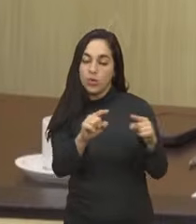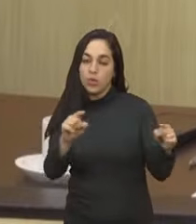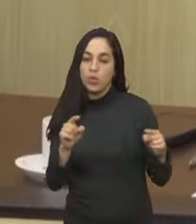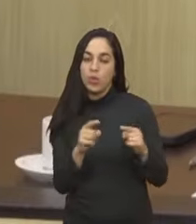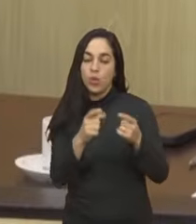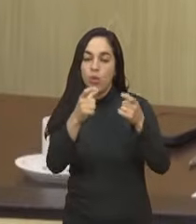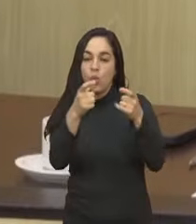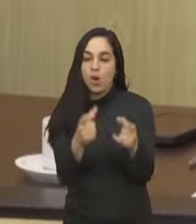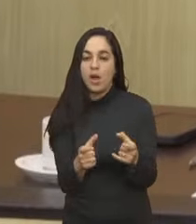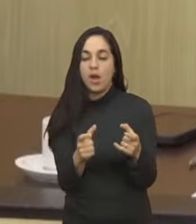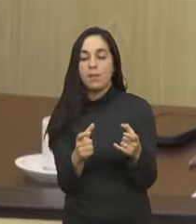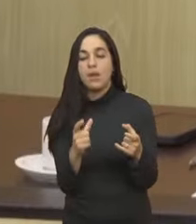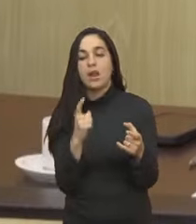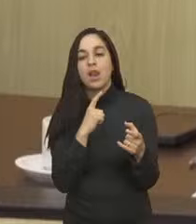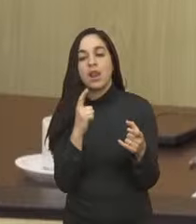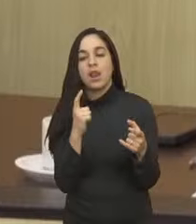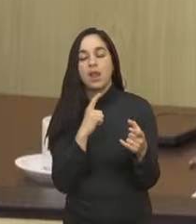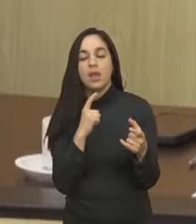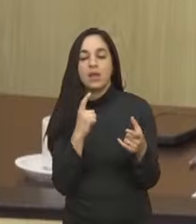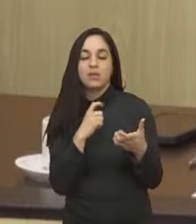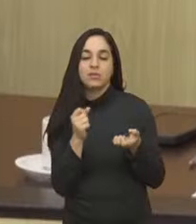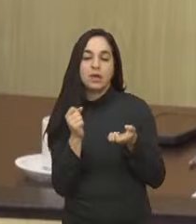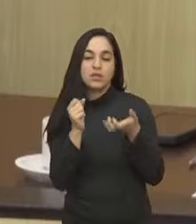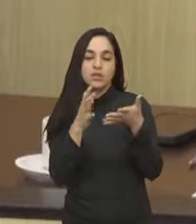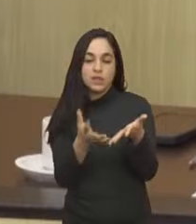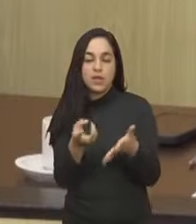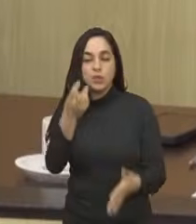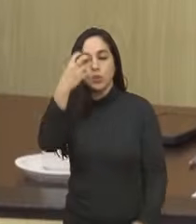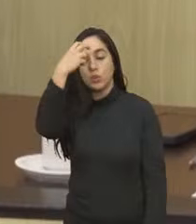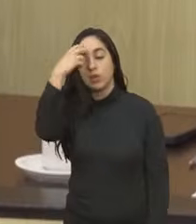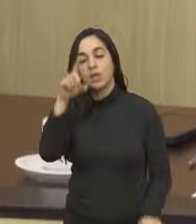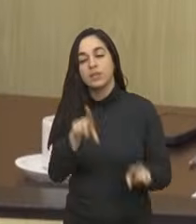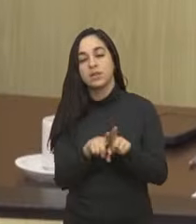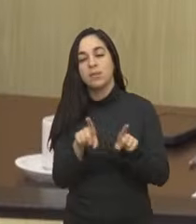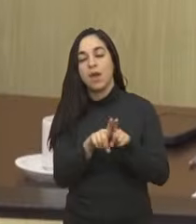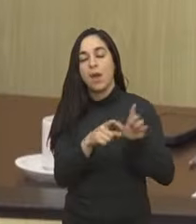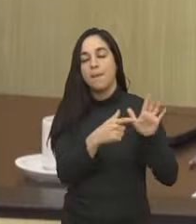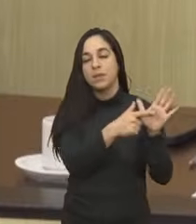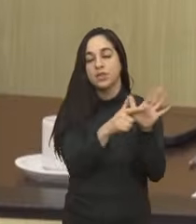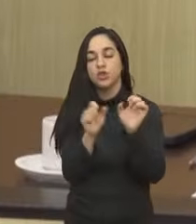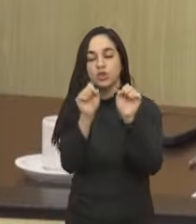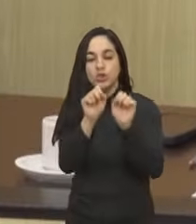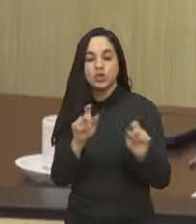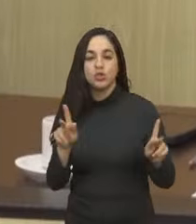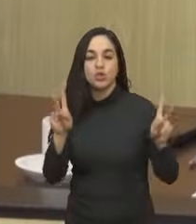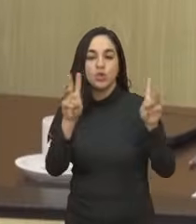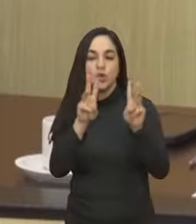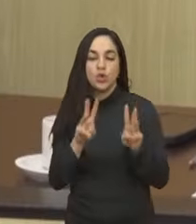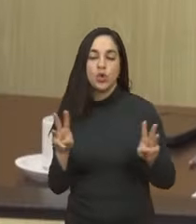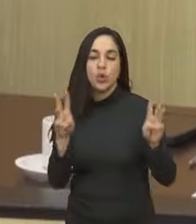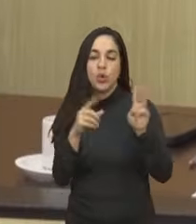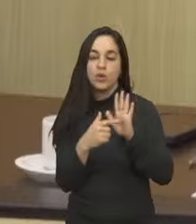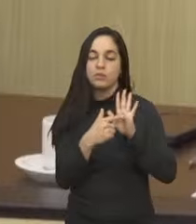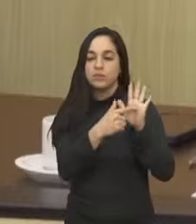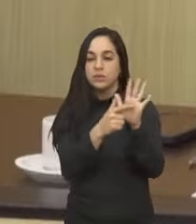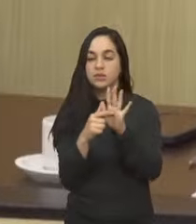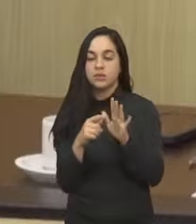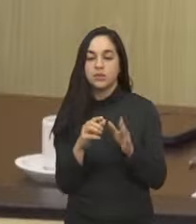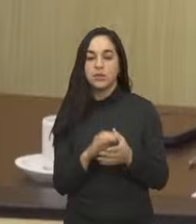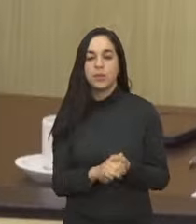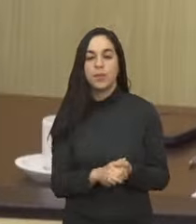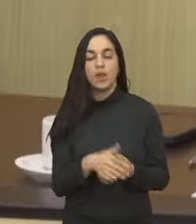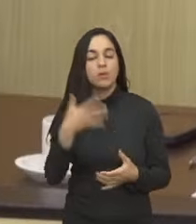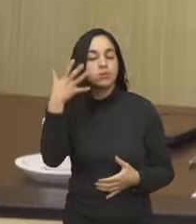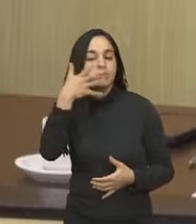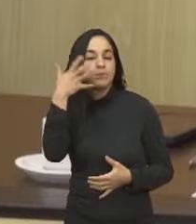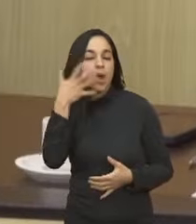promoção de atividades culturais, incluindo apresentações, oficinas e exposições com duração de